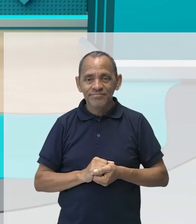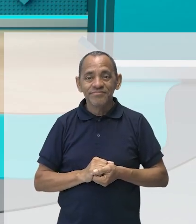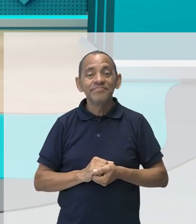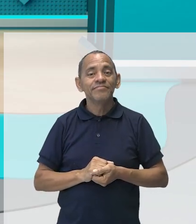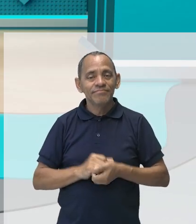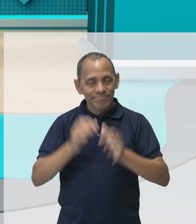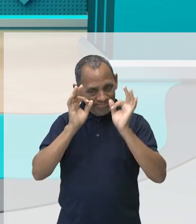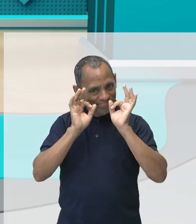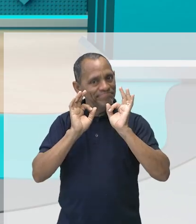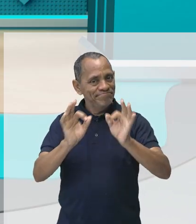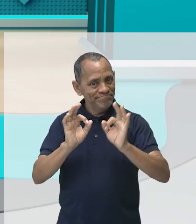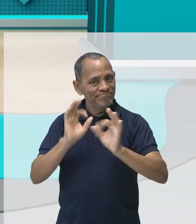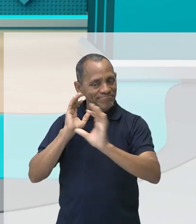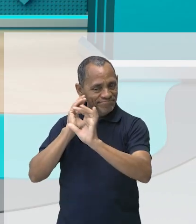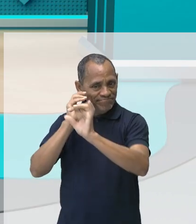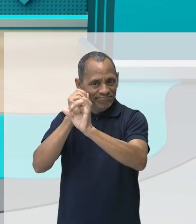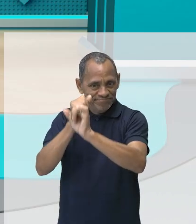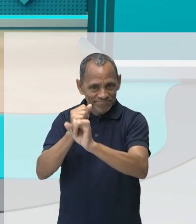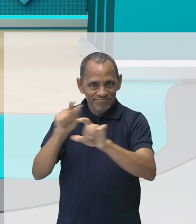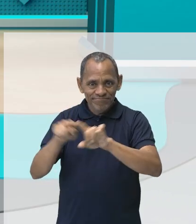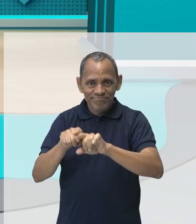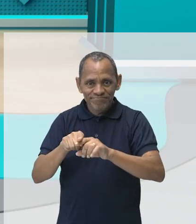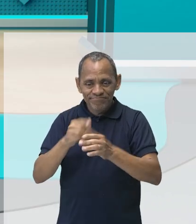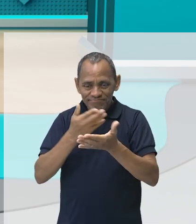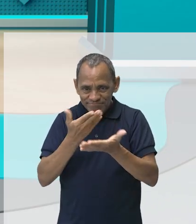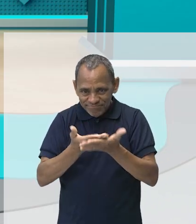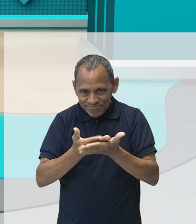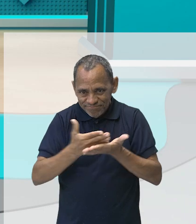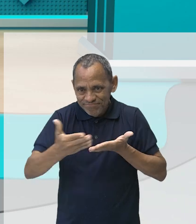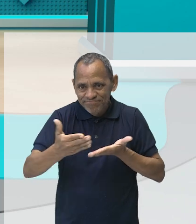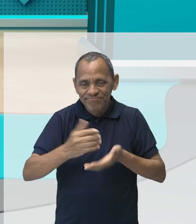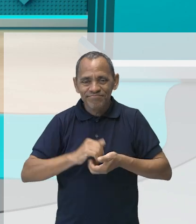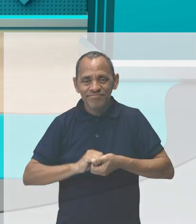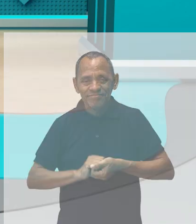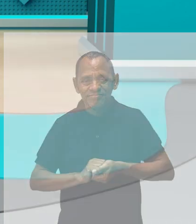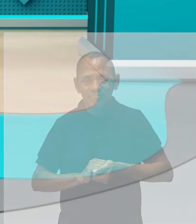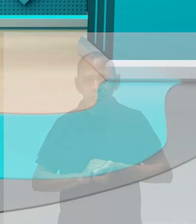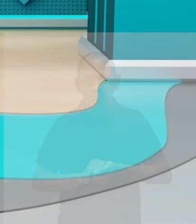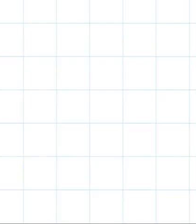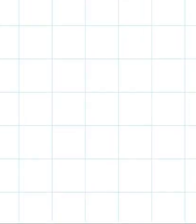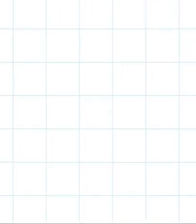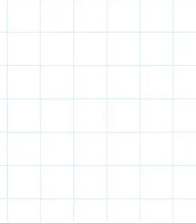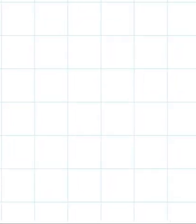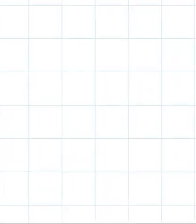muita atenção para essa revisão e vamos para mais uma aula.